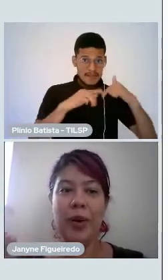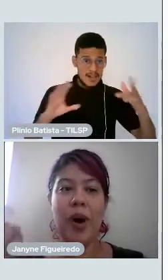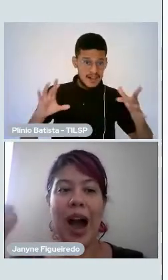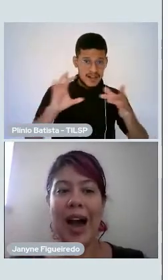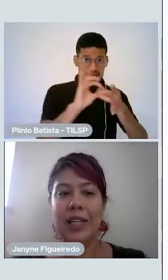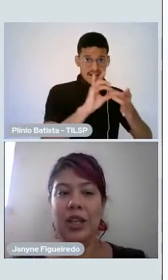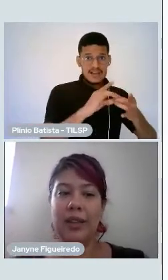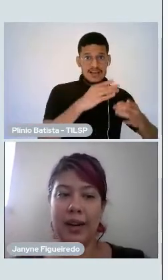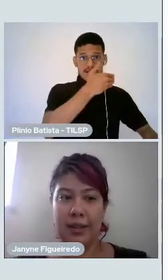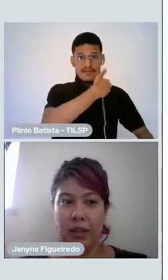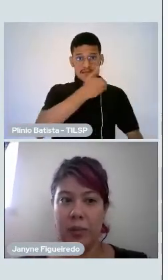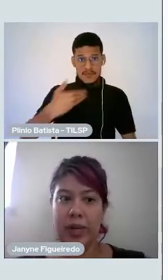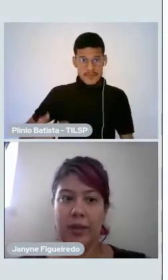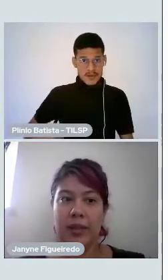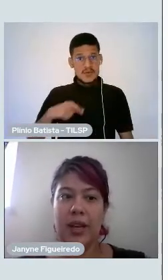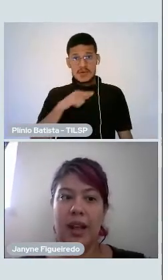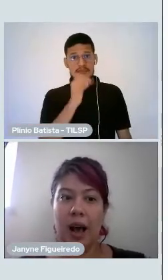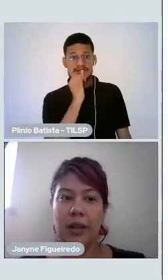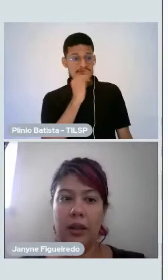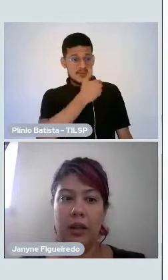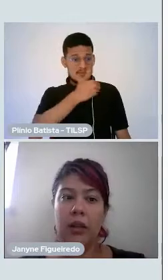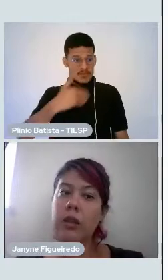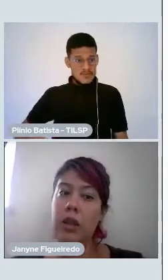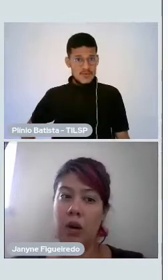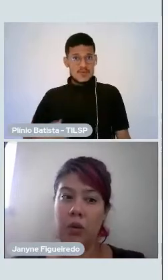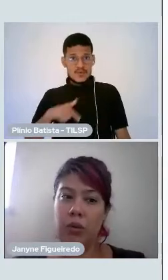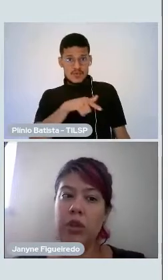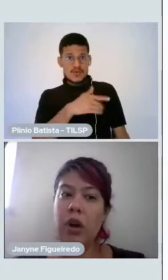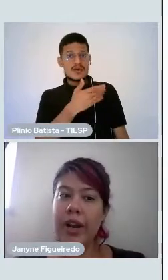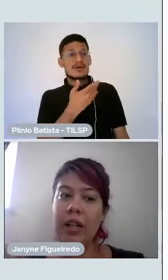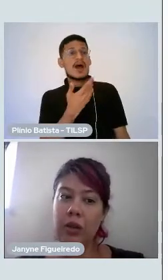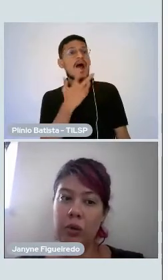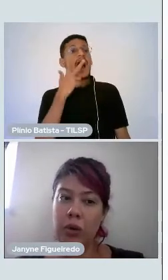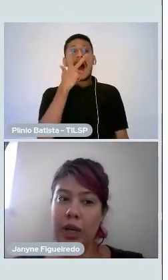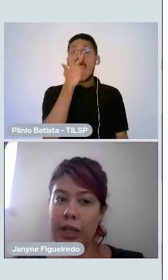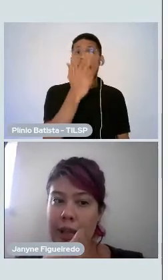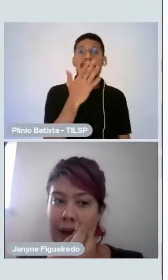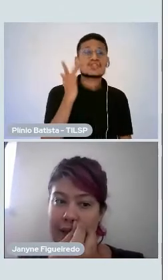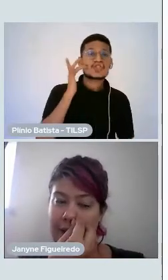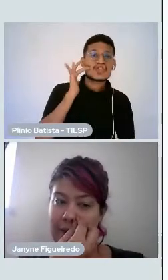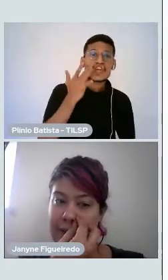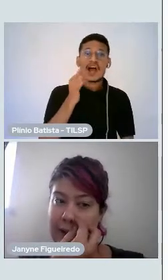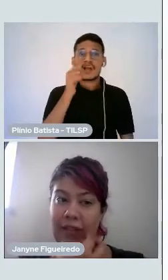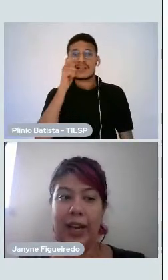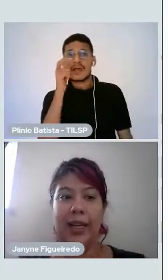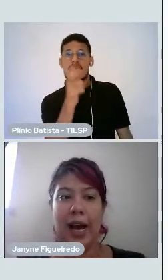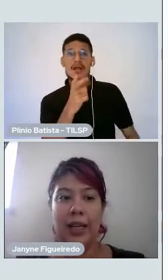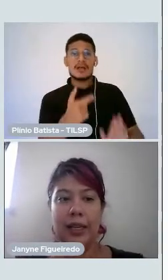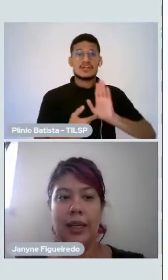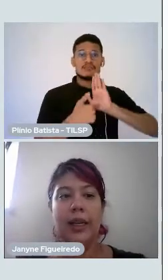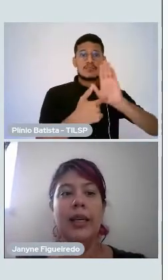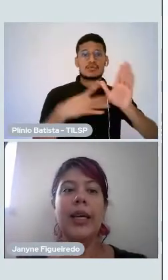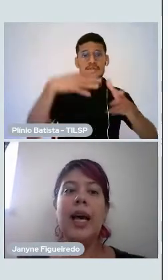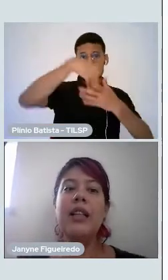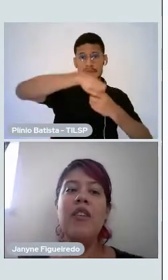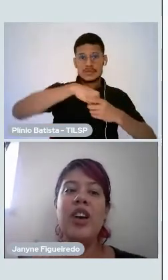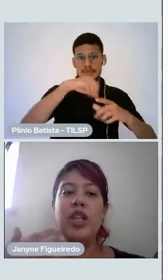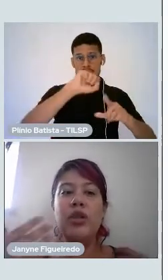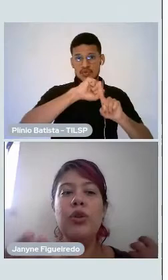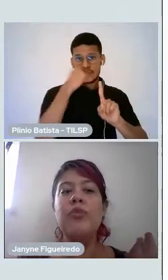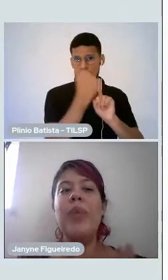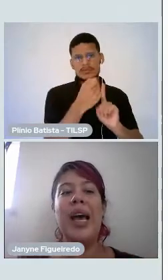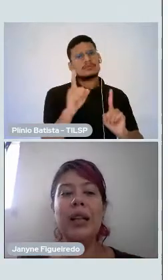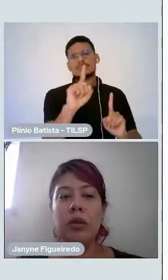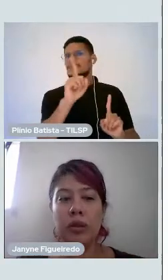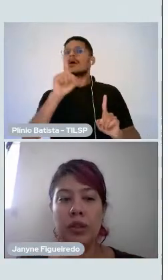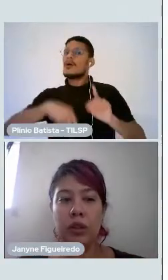poder público acha interessante para a sociedade. Não, o historiador ele está a serviço da verdade. E